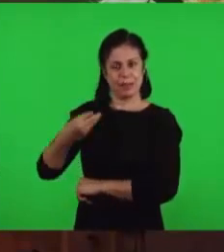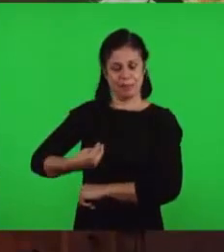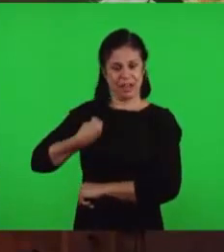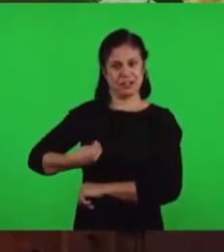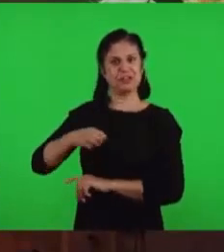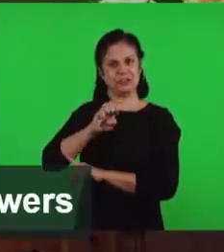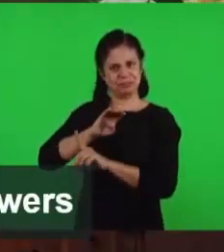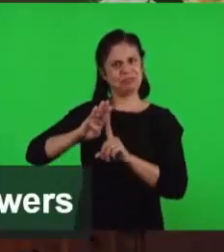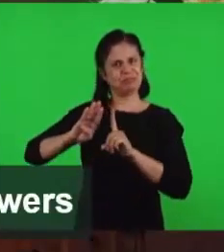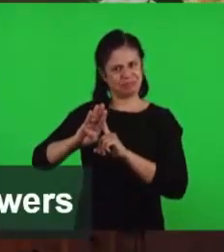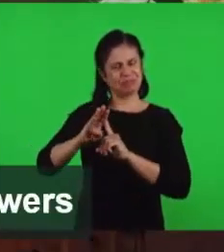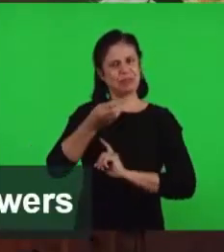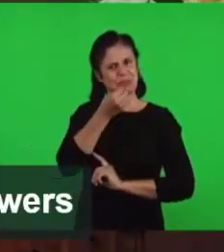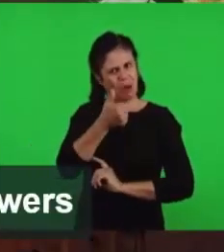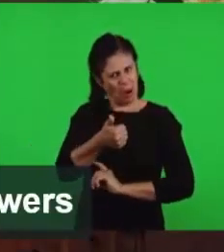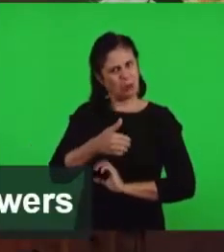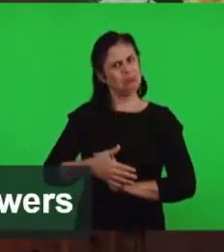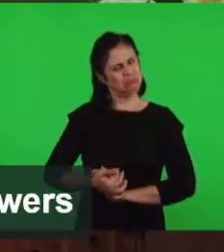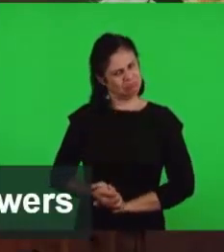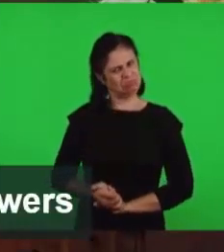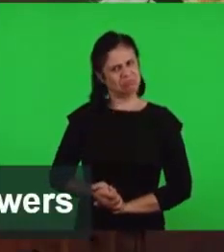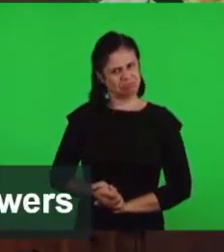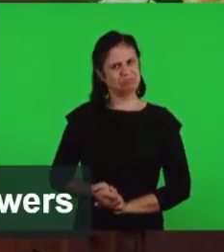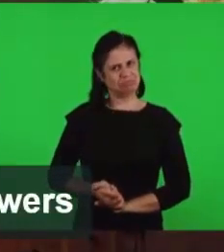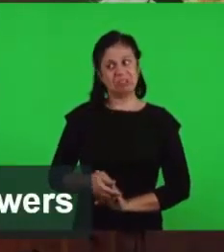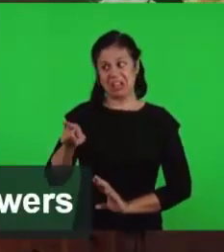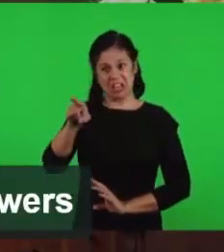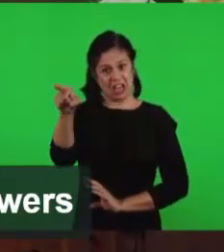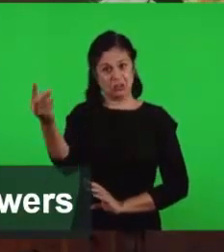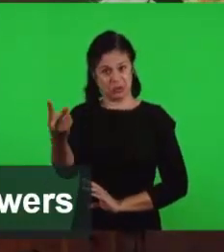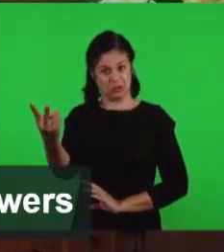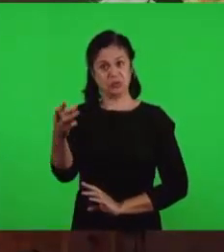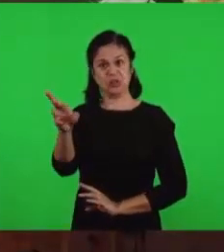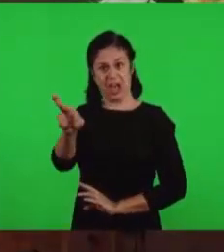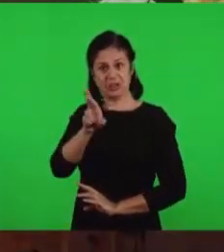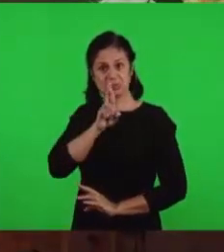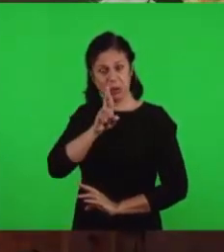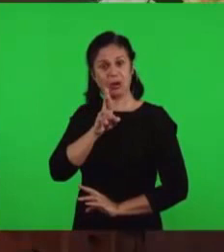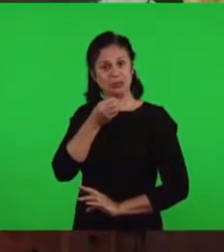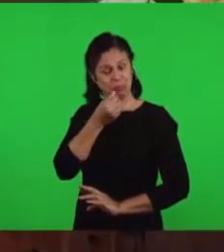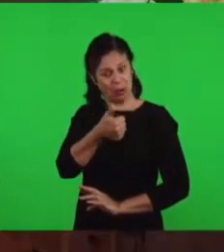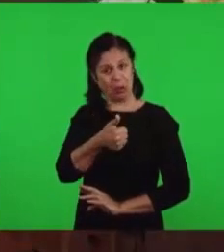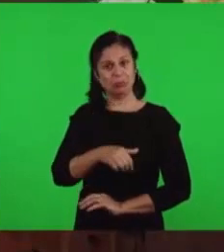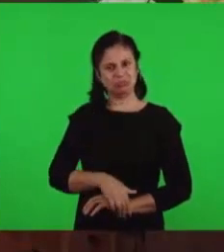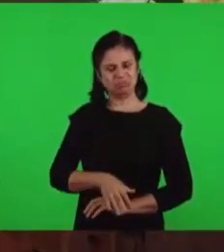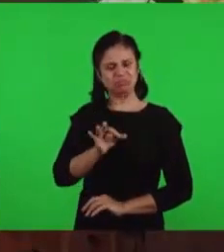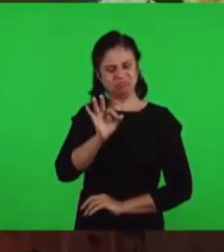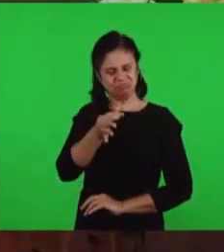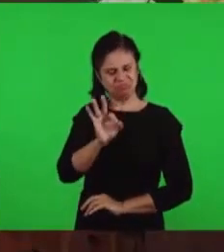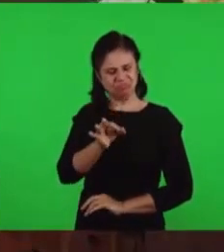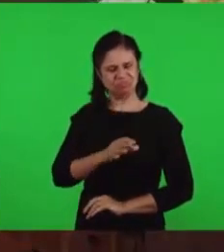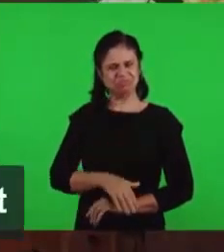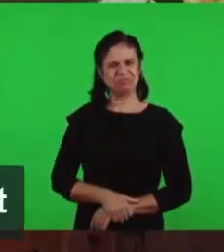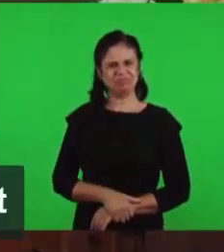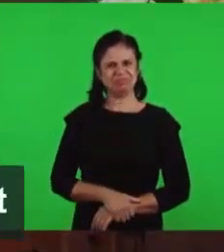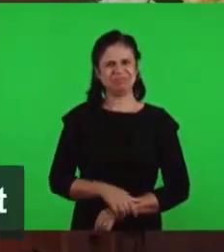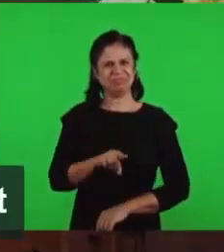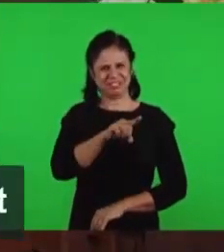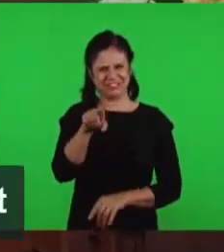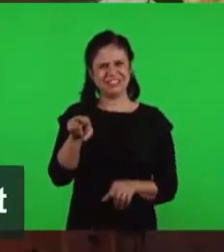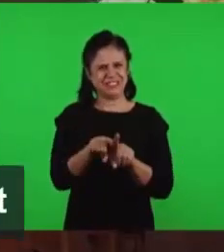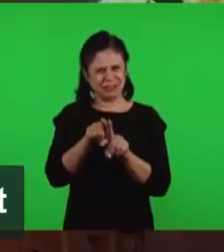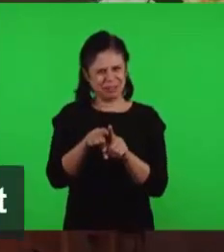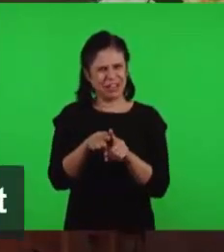hoje nesta manhã e já dando as respostas as respostas estão aí certamente os irmãos já puderam